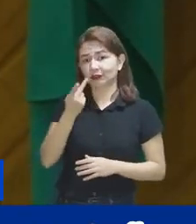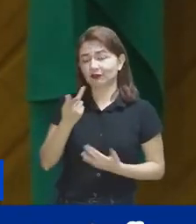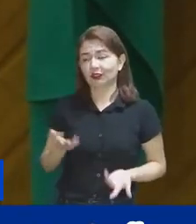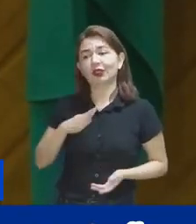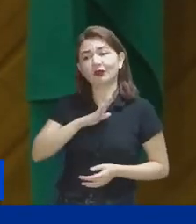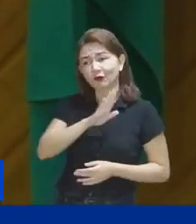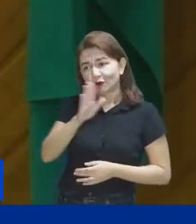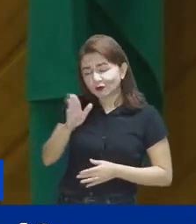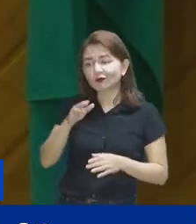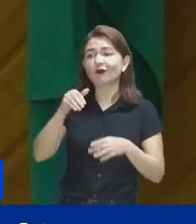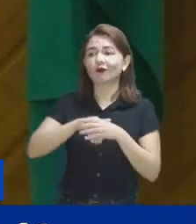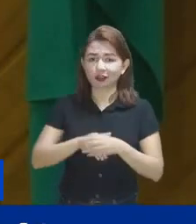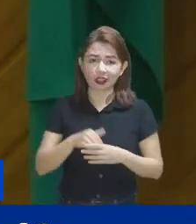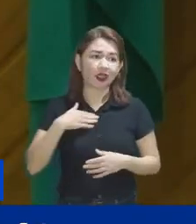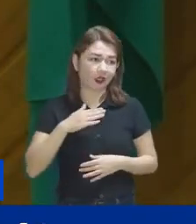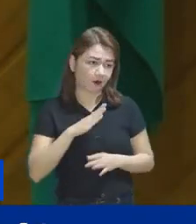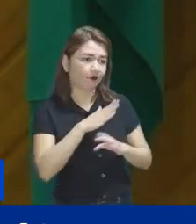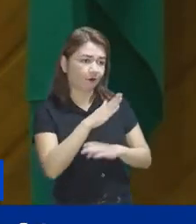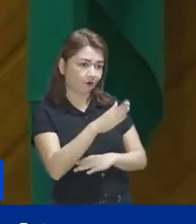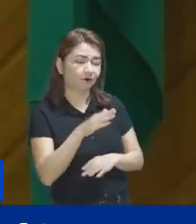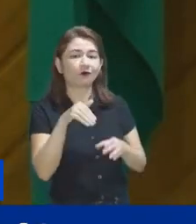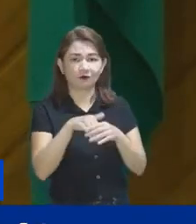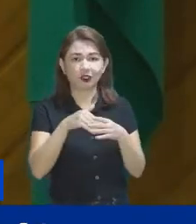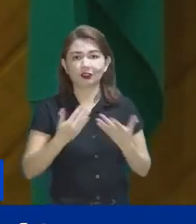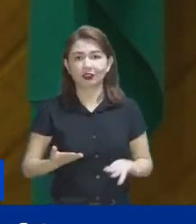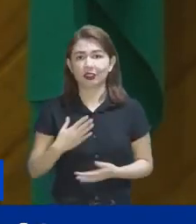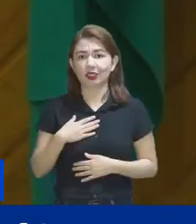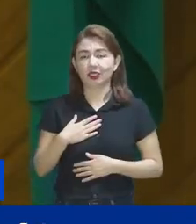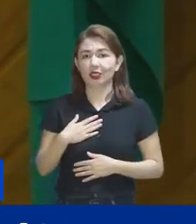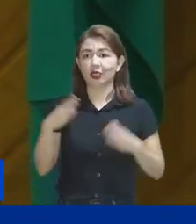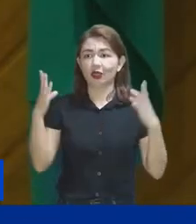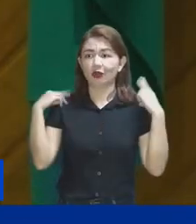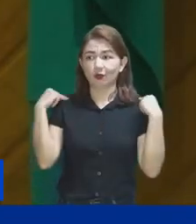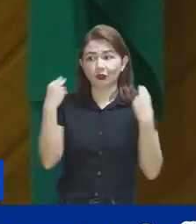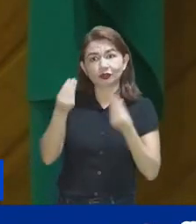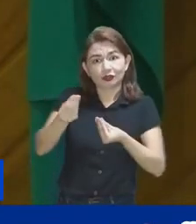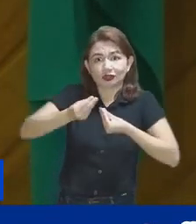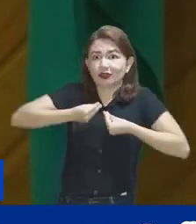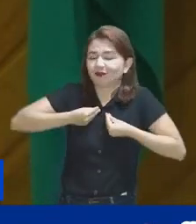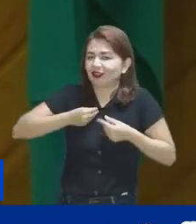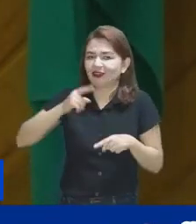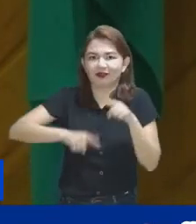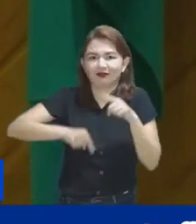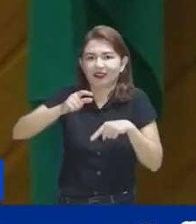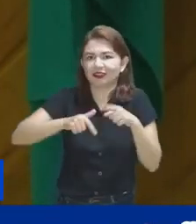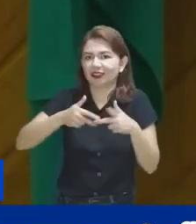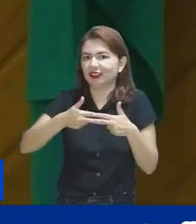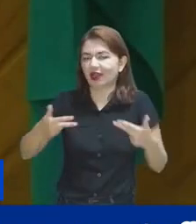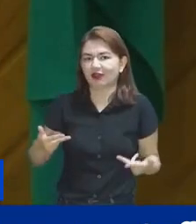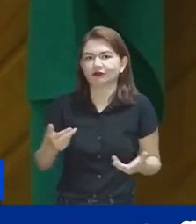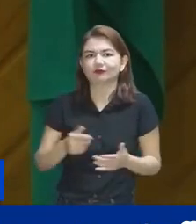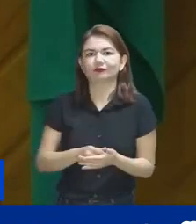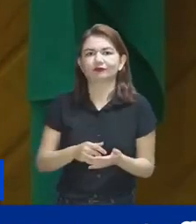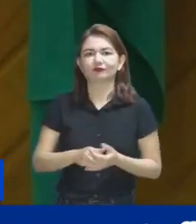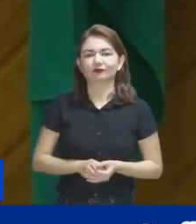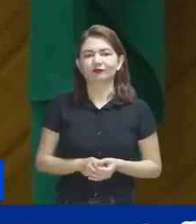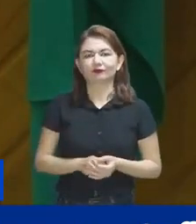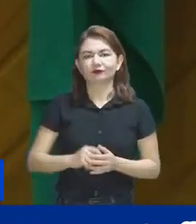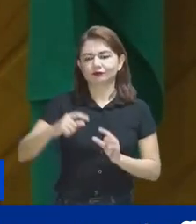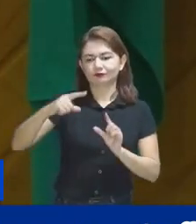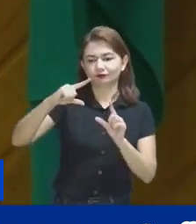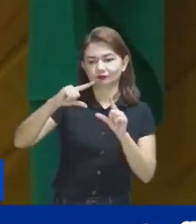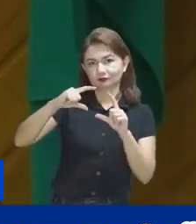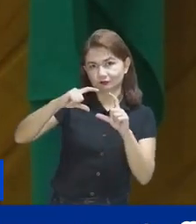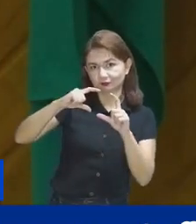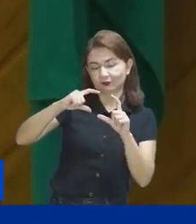a votação e que teriam recebido os santinhos do próprio motorista, que essas pessoas alegaram que os santinhos seriam a